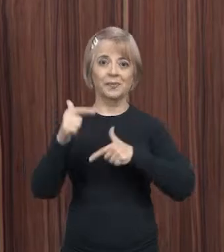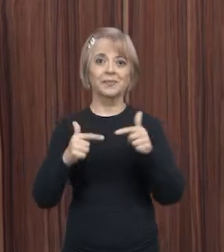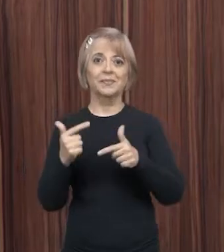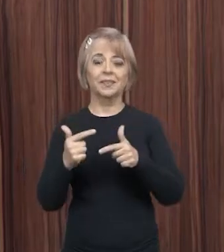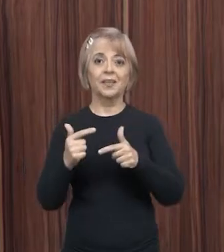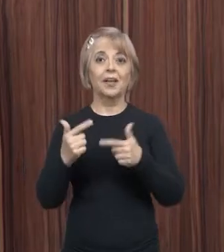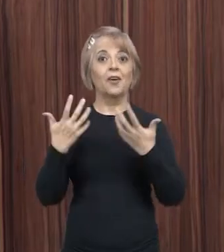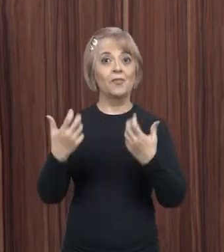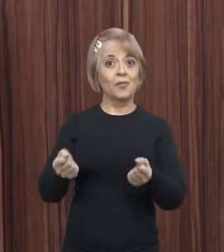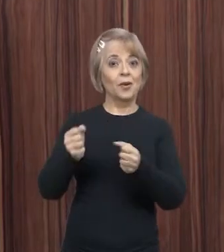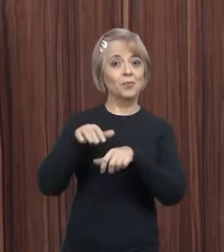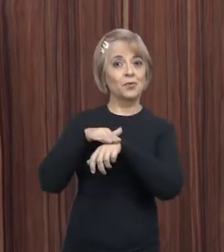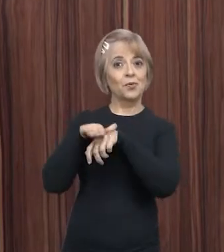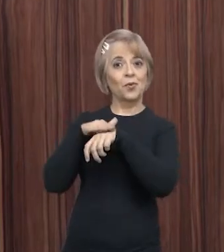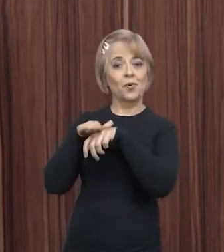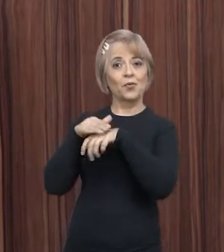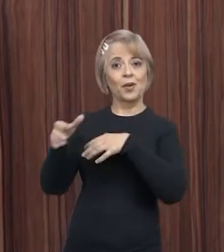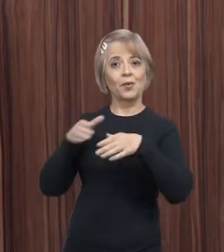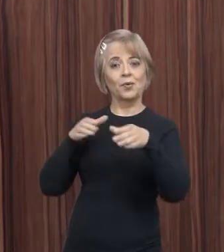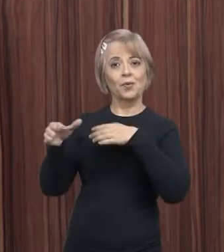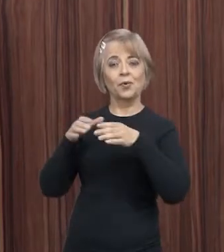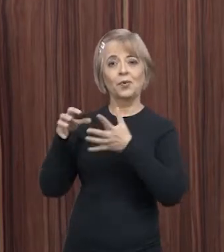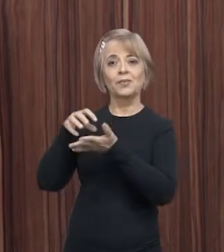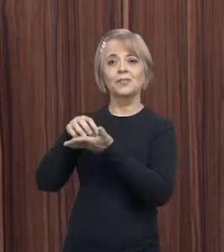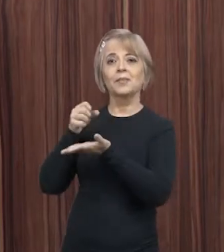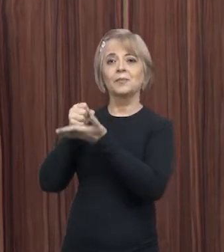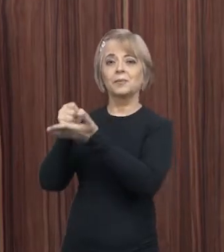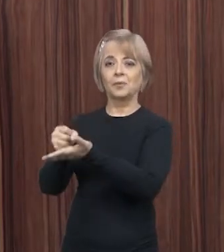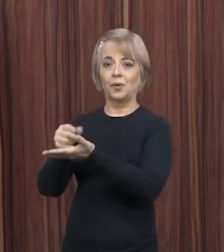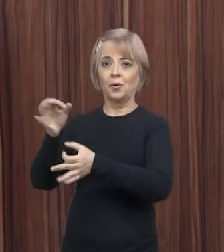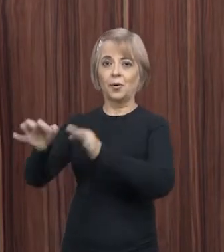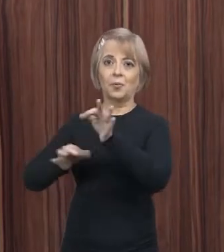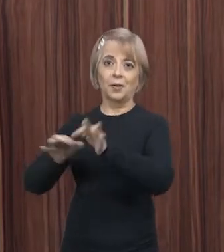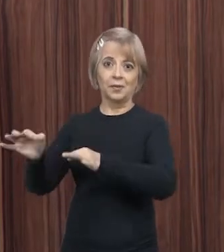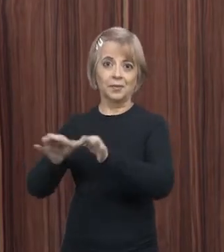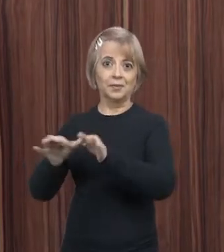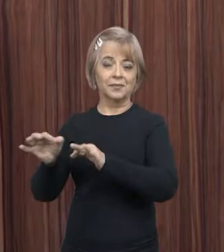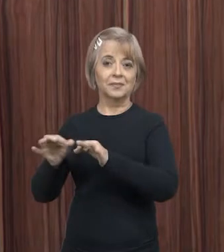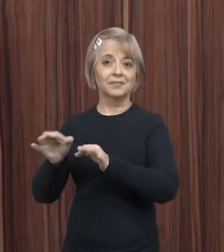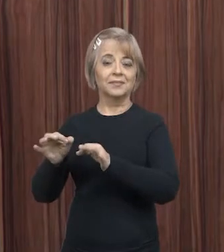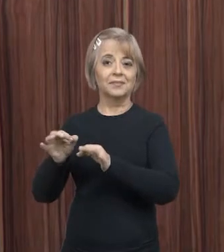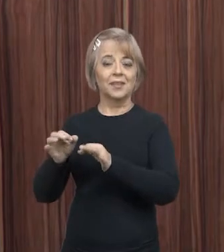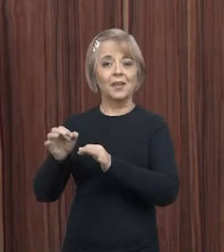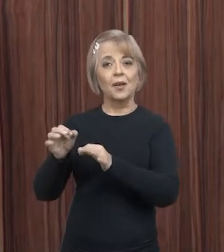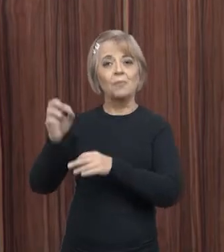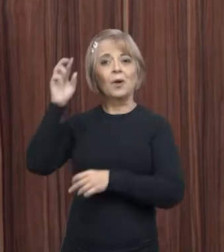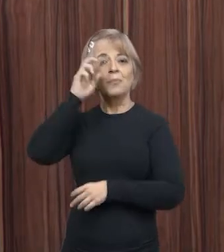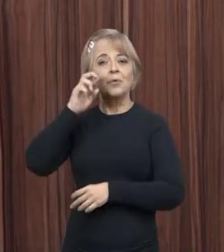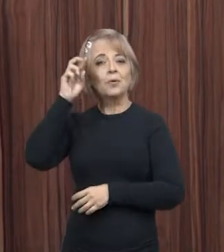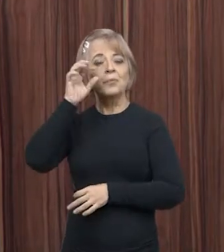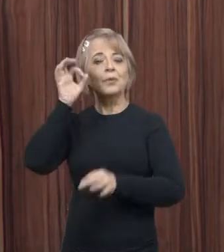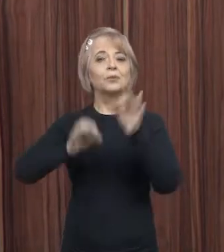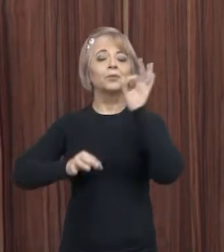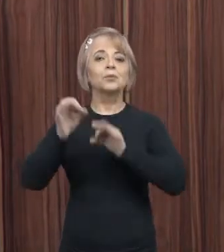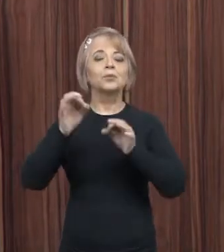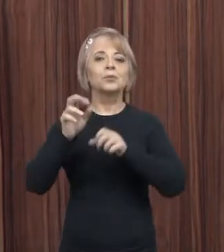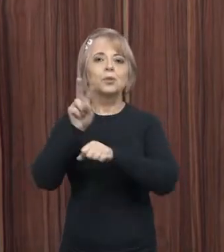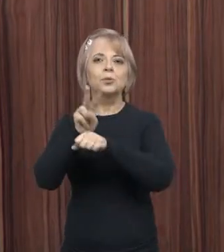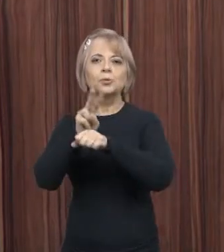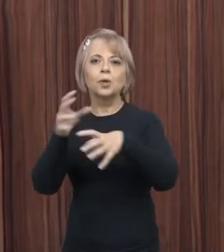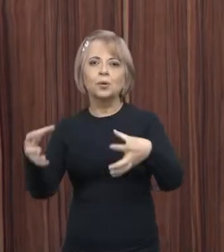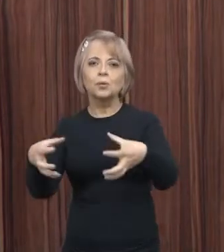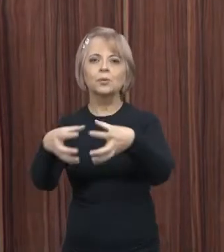Nós vamos conversar com a coordenadora do Centro de Apoio Operacional das Promotorias de Justiça de Tutela Coletiva de Defesa